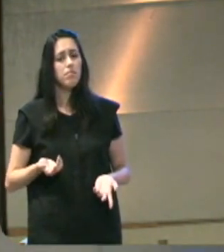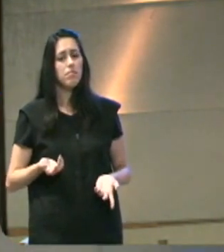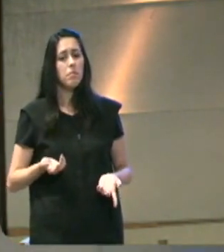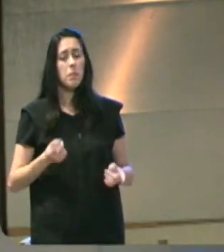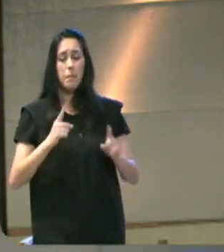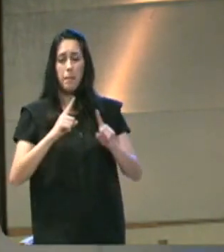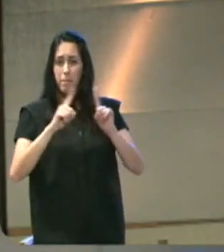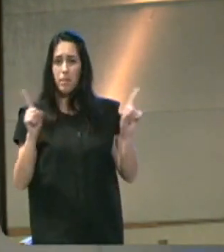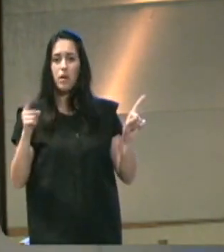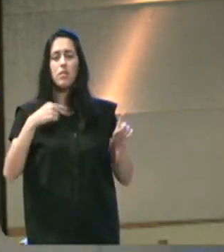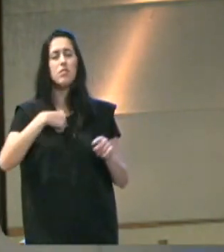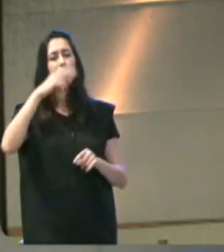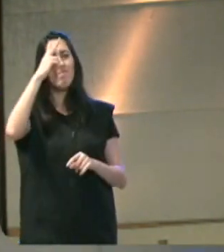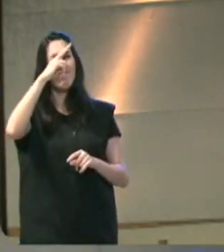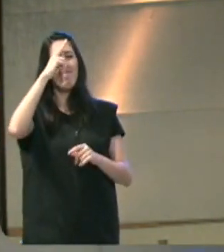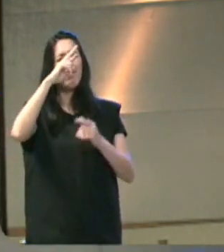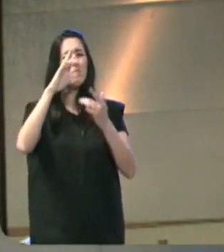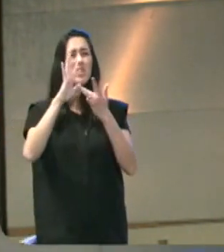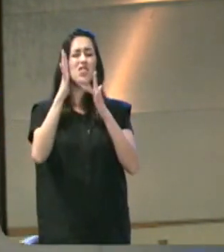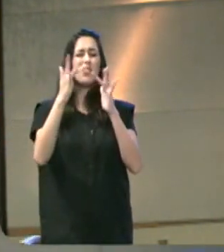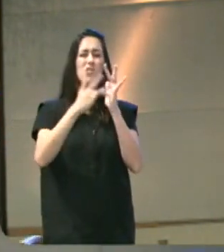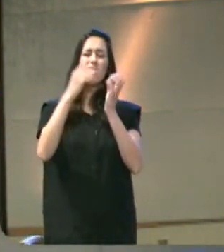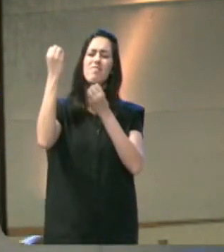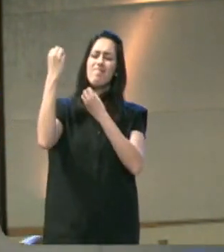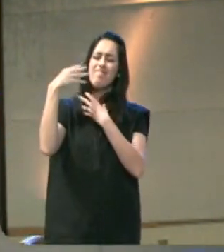Mas quando eu lembro que Jesus ensinou para a gente,